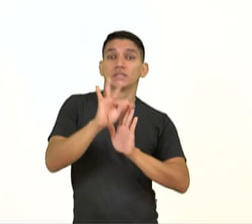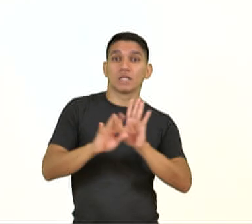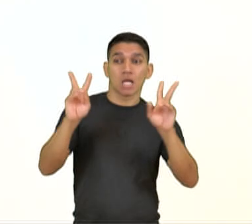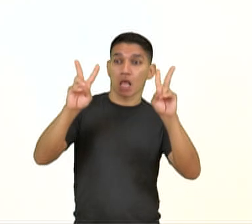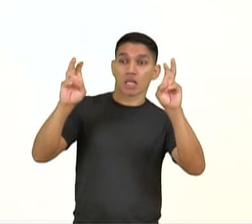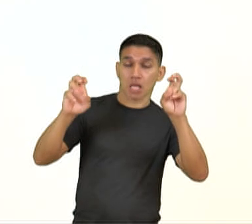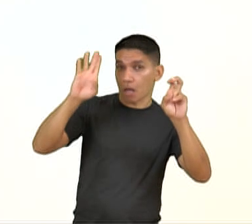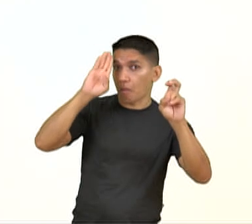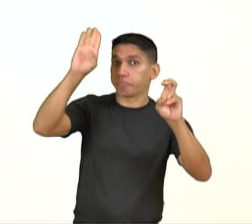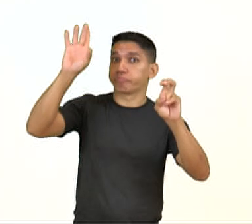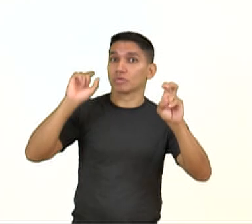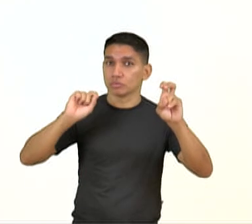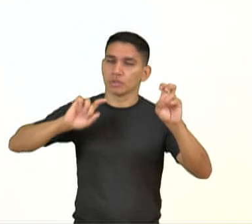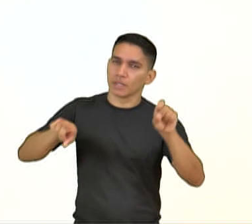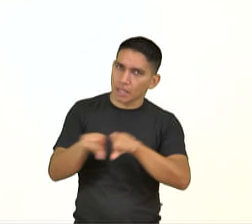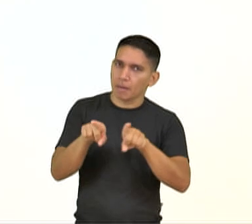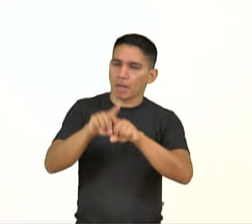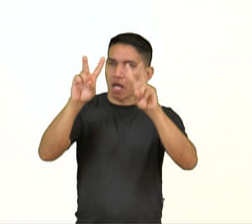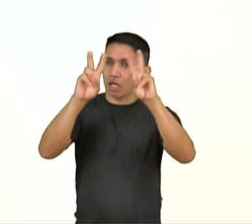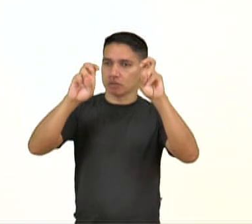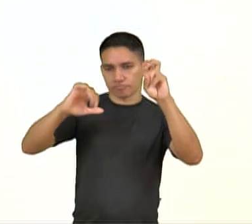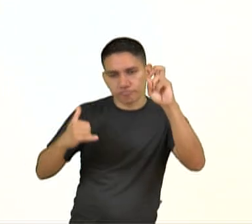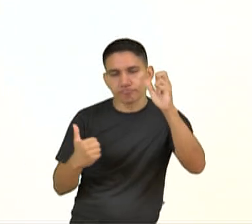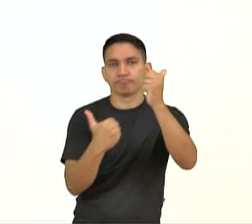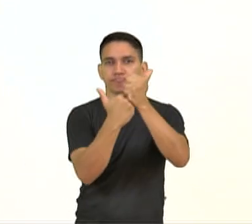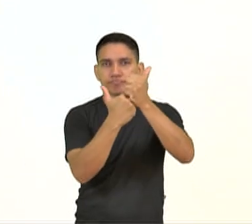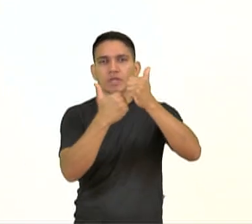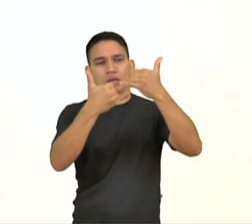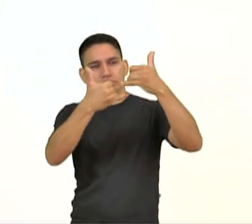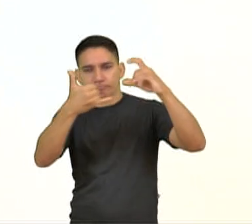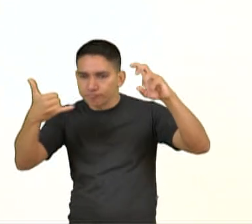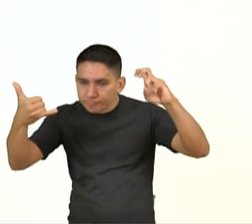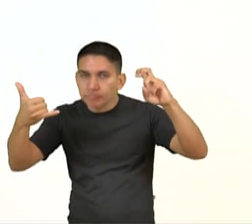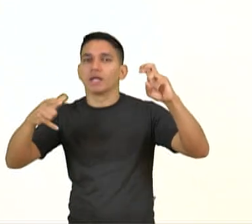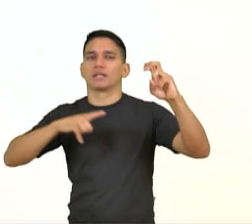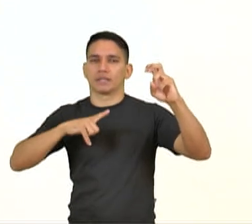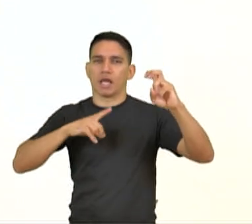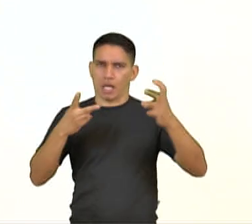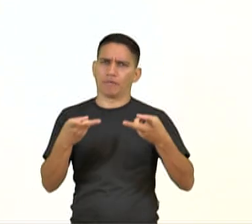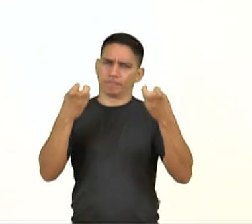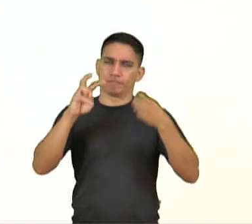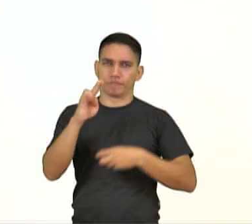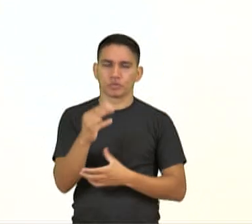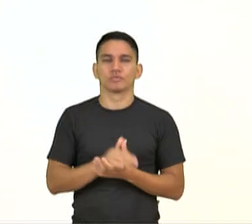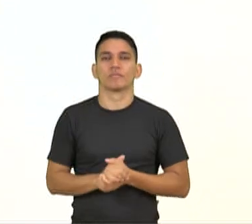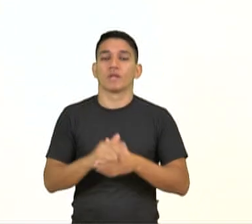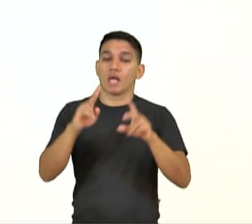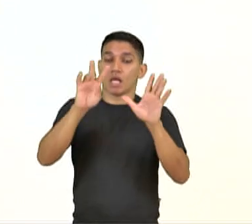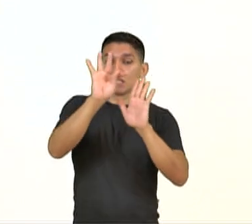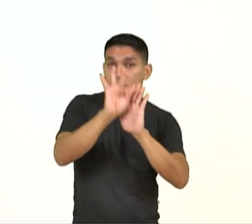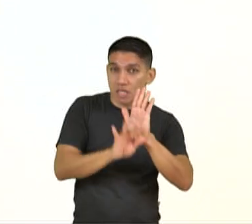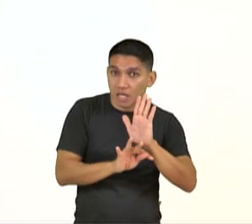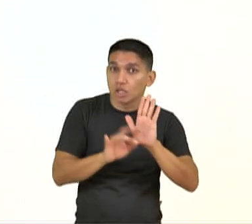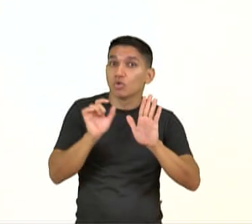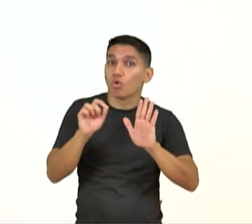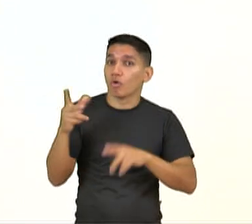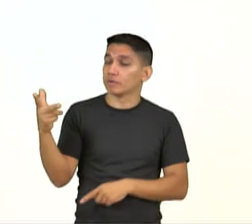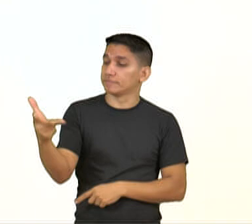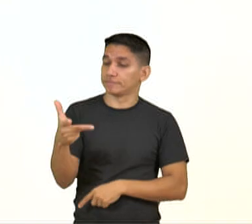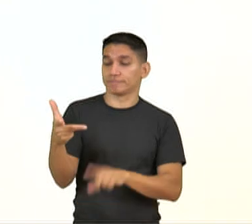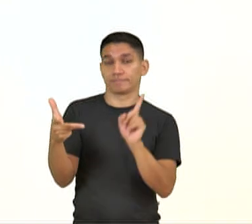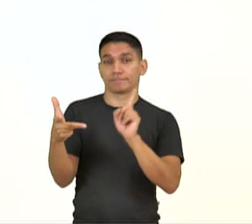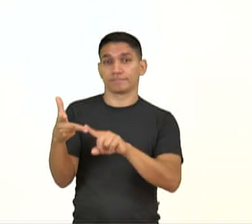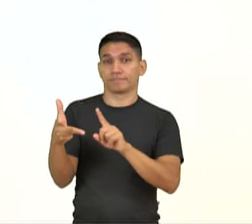títulos principal e auxiliar, como vocês já puderam observar. Textos em terceira pessoa, ou seja, por que é